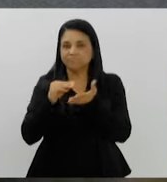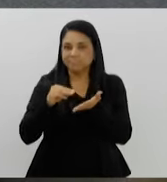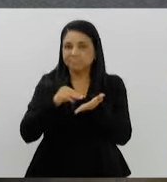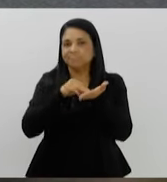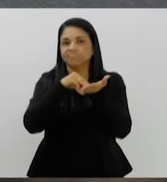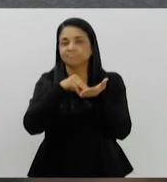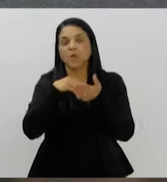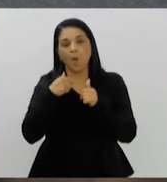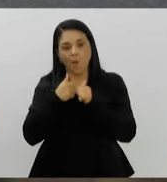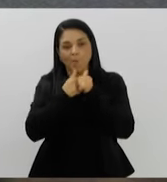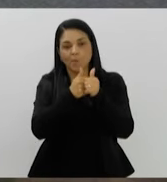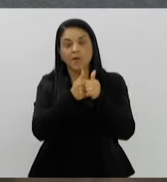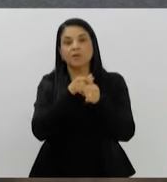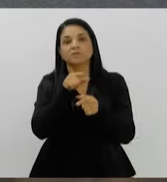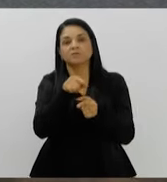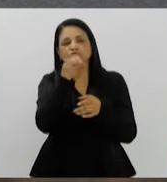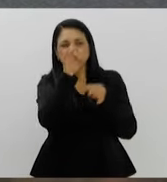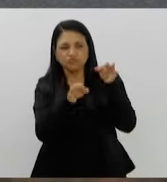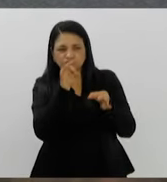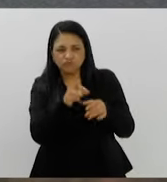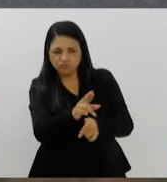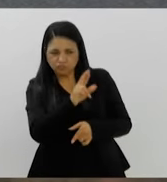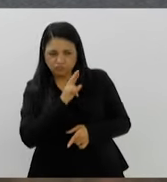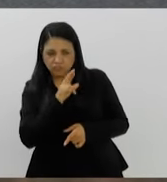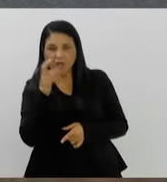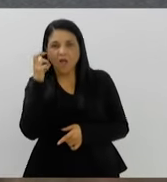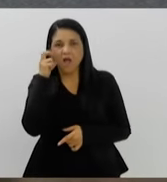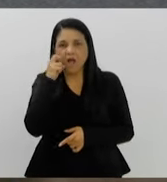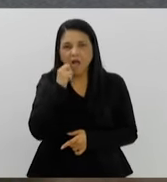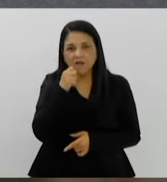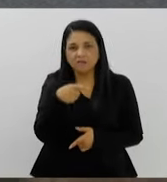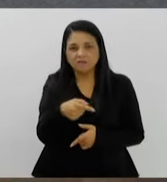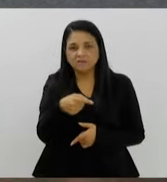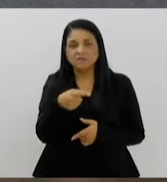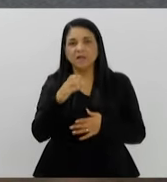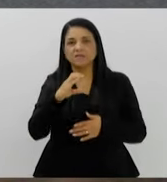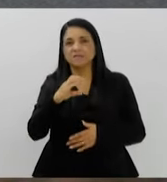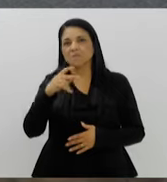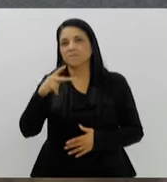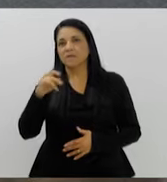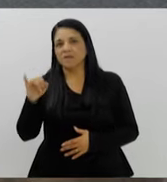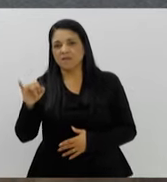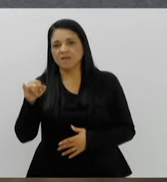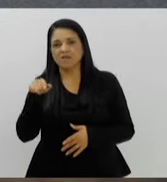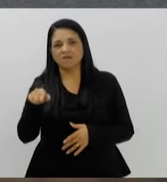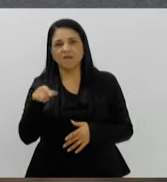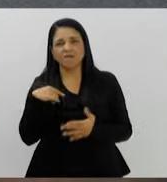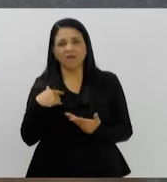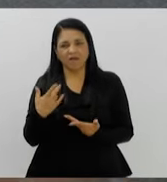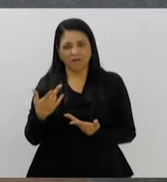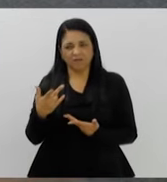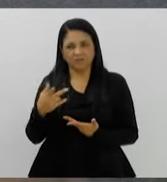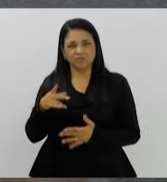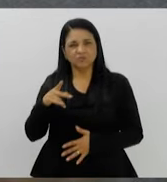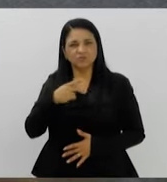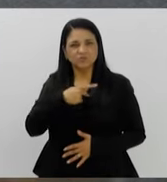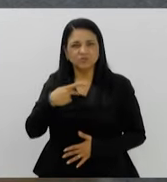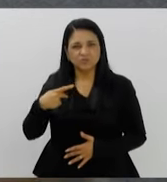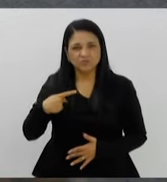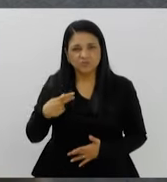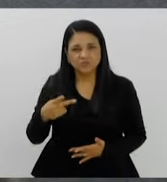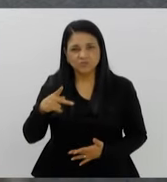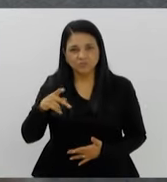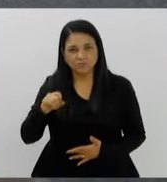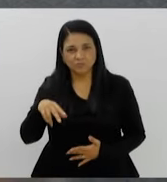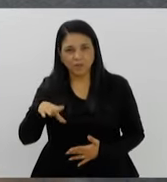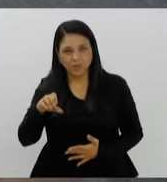das justificativas foi o constrangimento que a CPI estava gerando né nos planos de saúde né nas nas